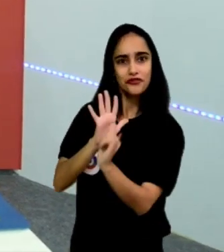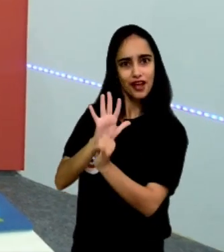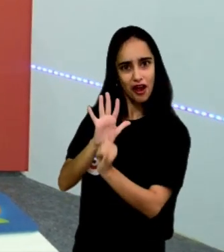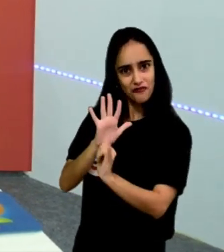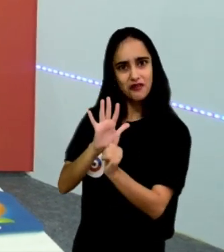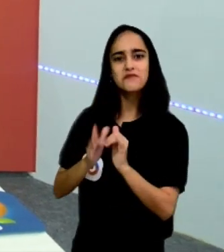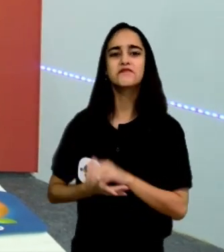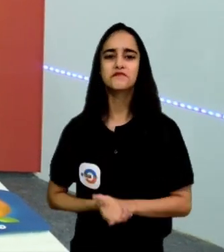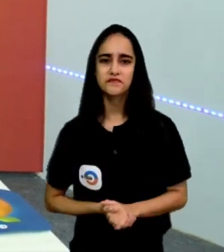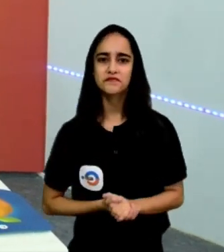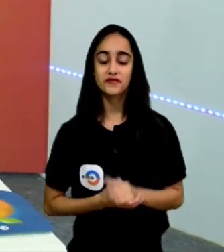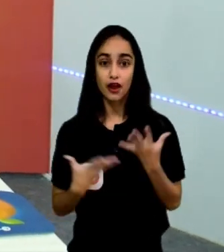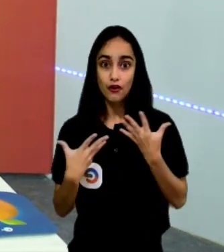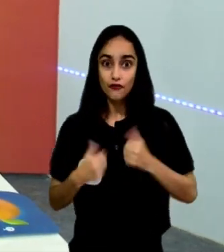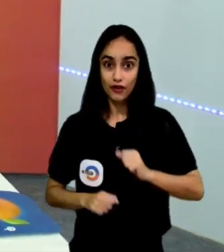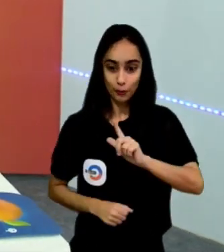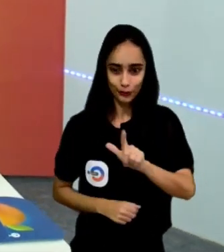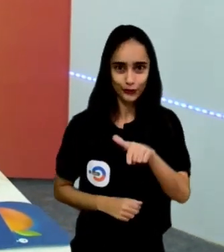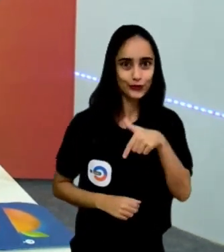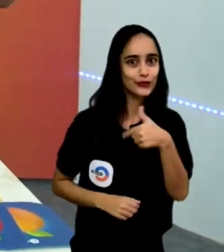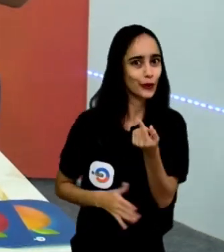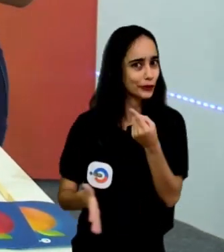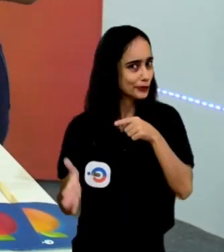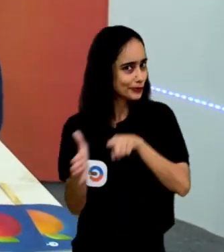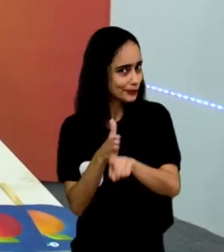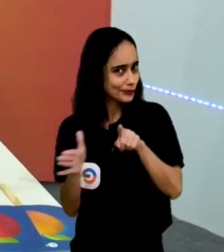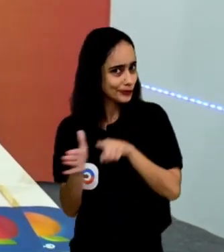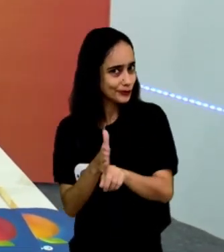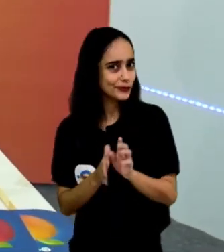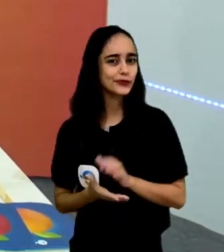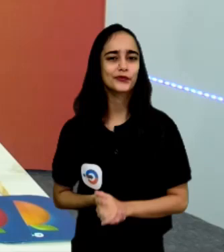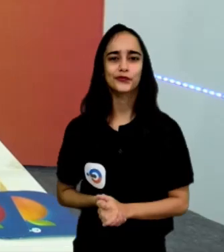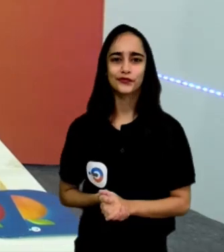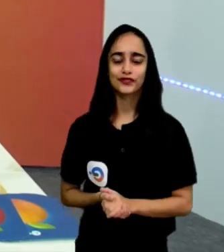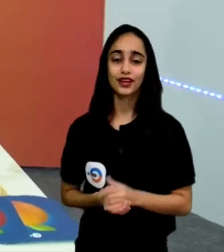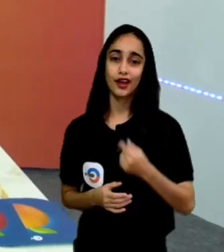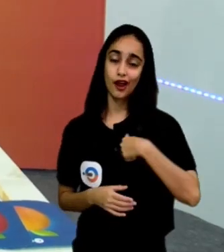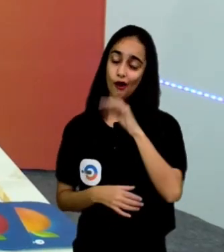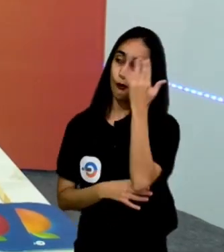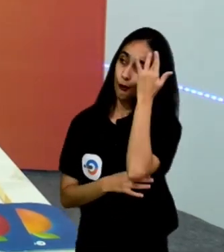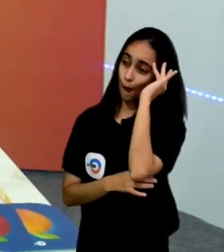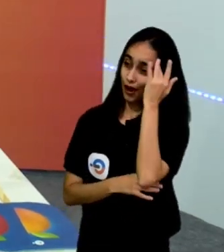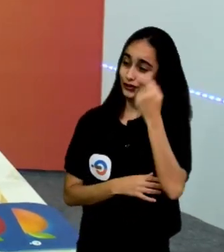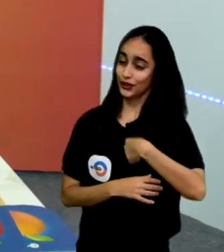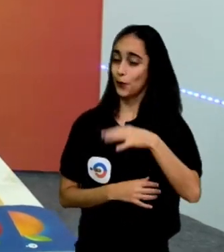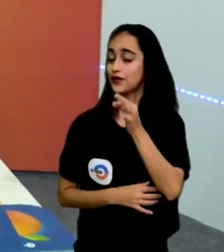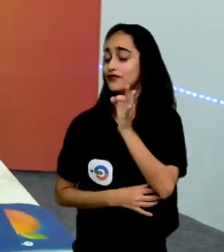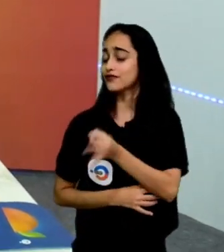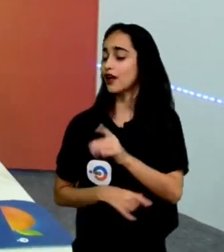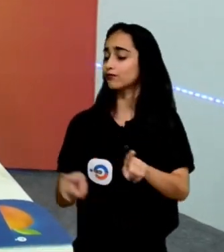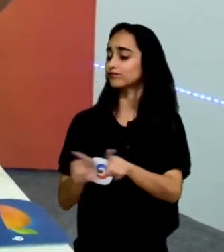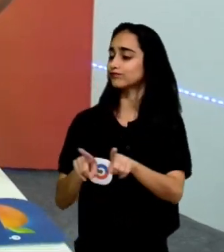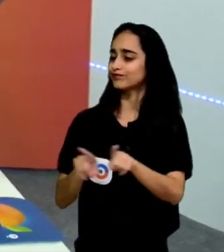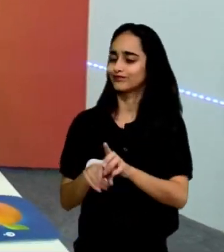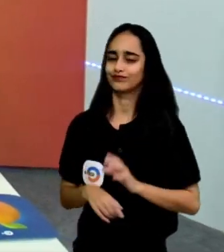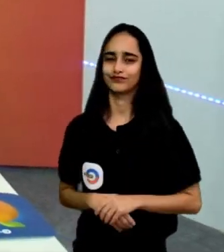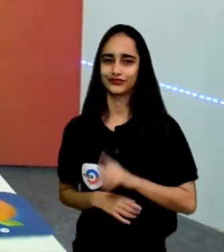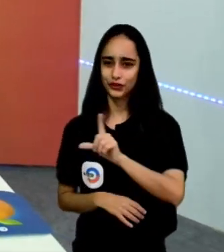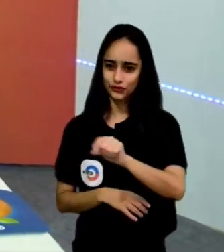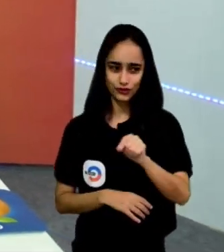Tartaruga. Vamos a mais um quiz? Vamos sim. Eu acho que eu vou acertar também. Escolha outro